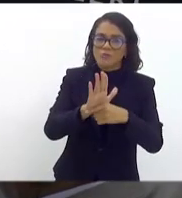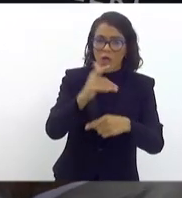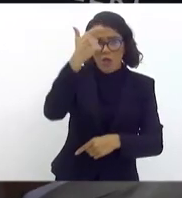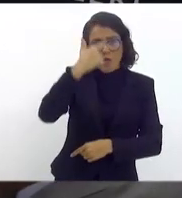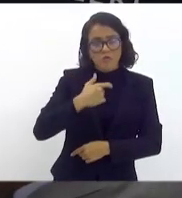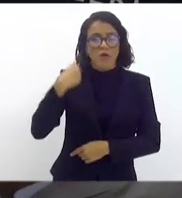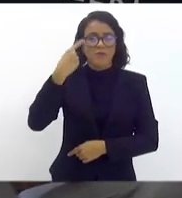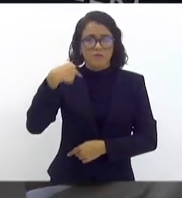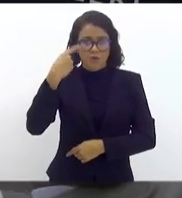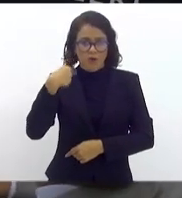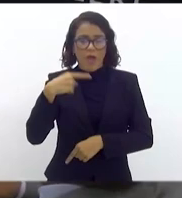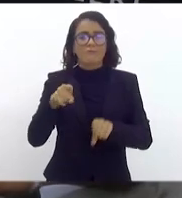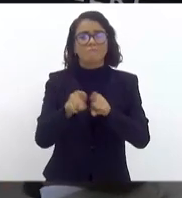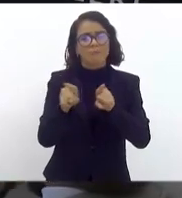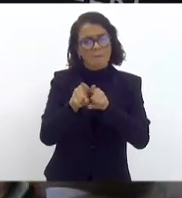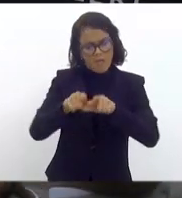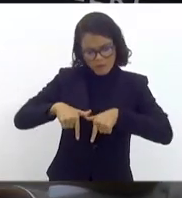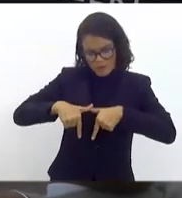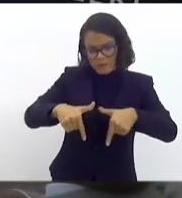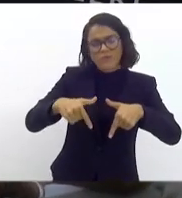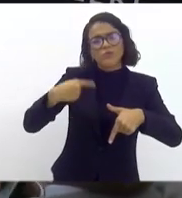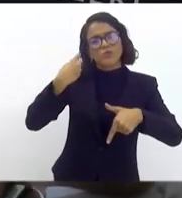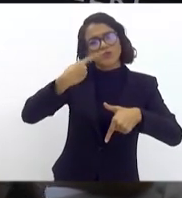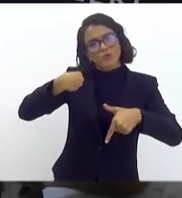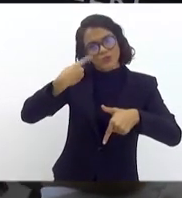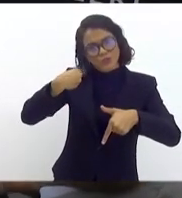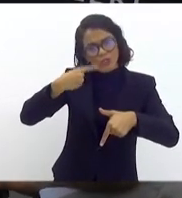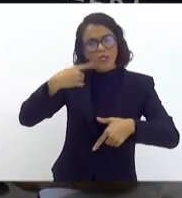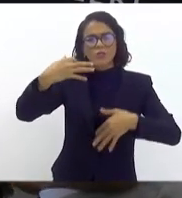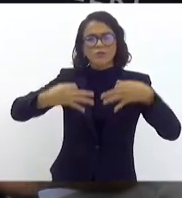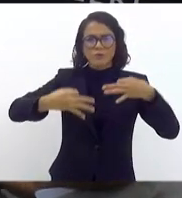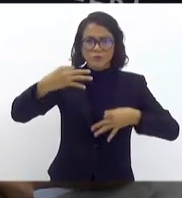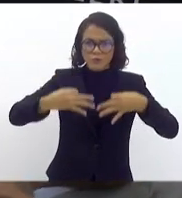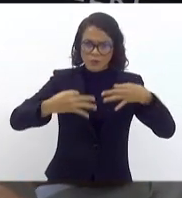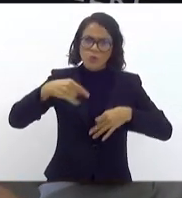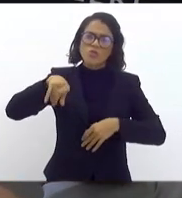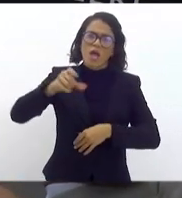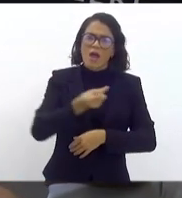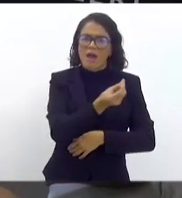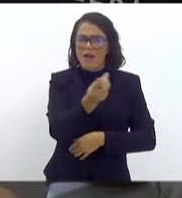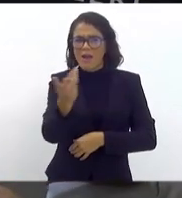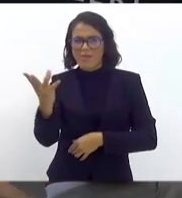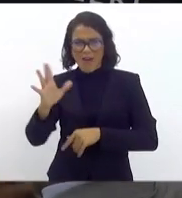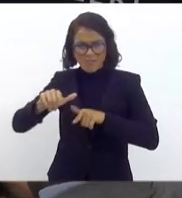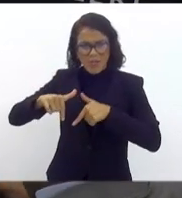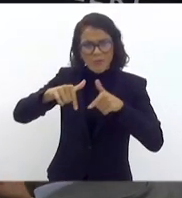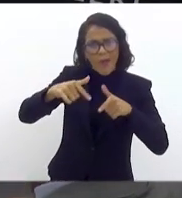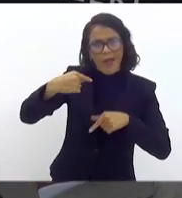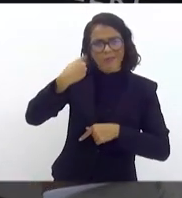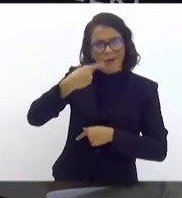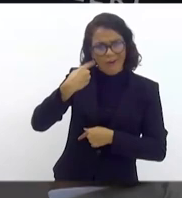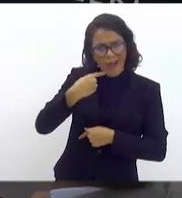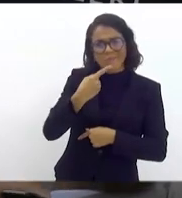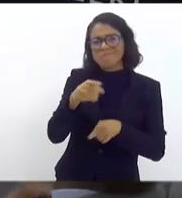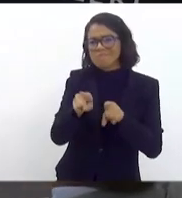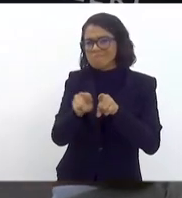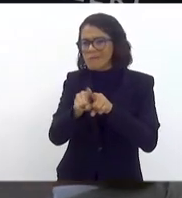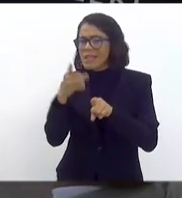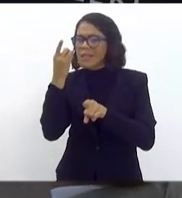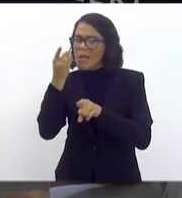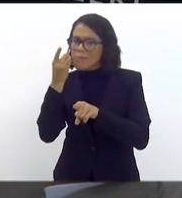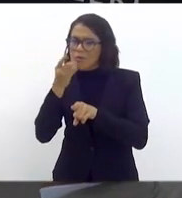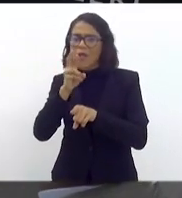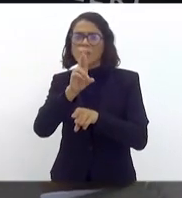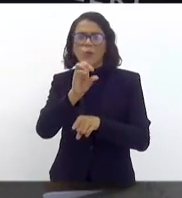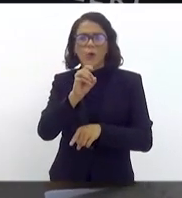advogado, sou operador do direito, como alguns dos senhores já atuaram também como advogados. O ilustre deputado